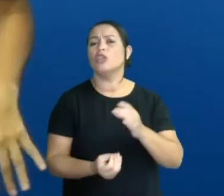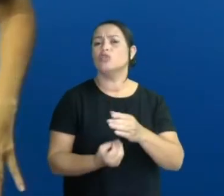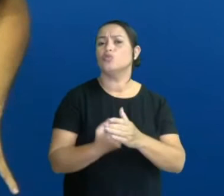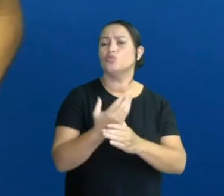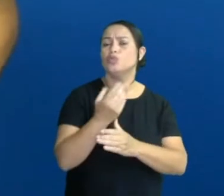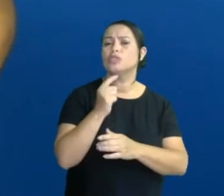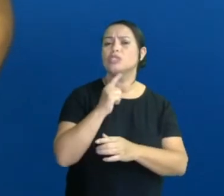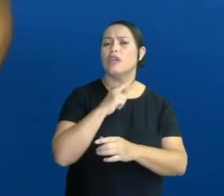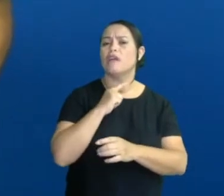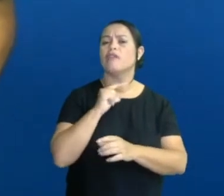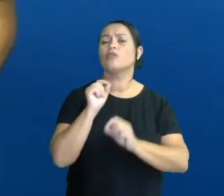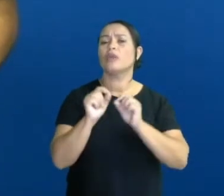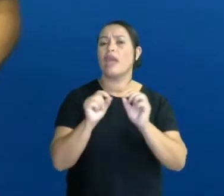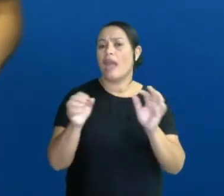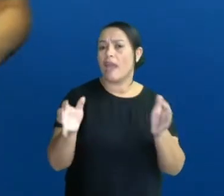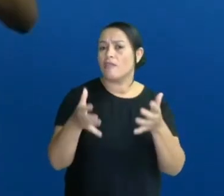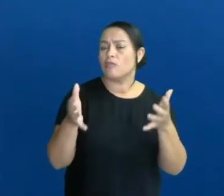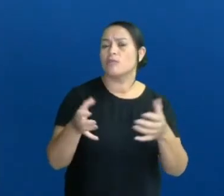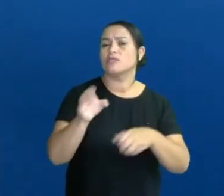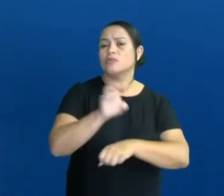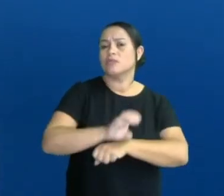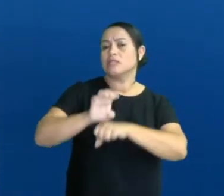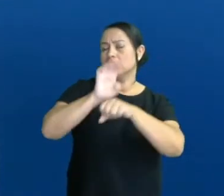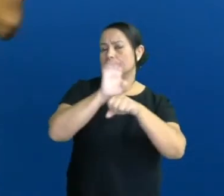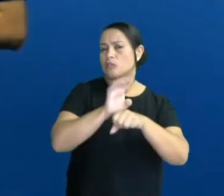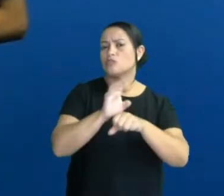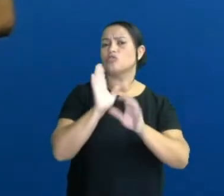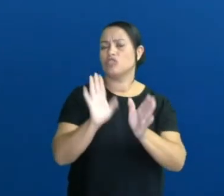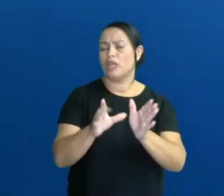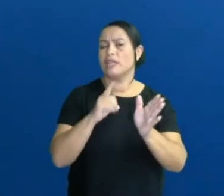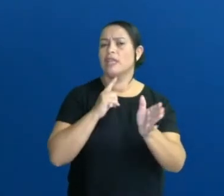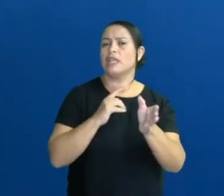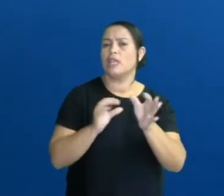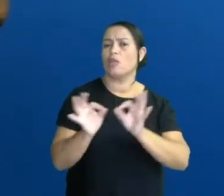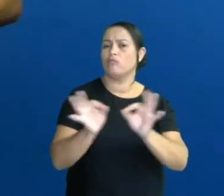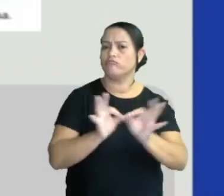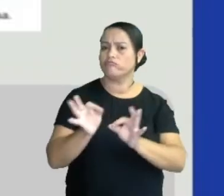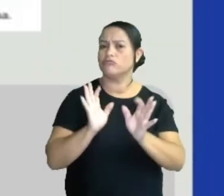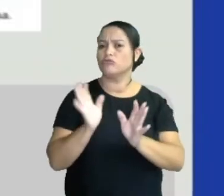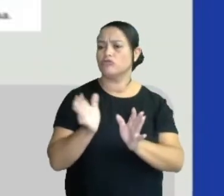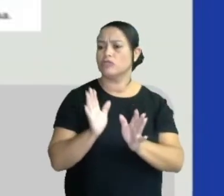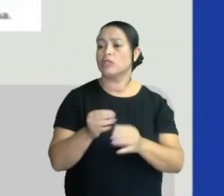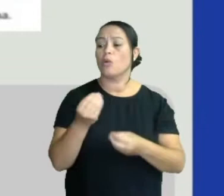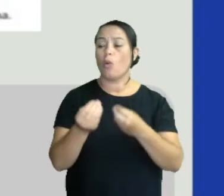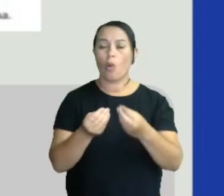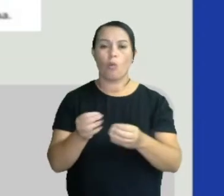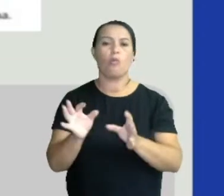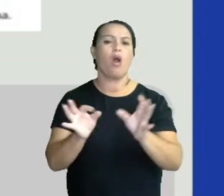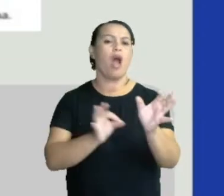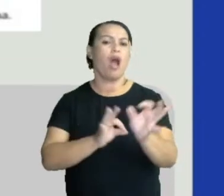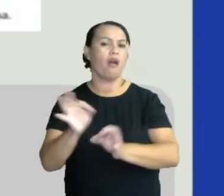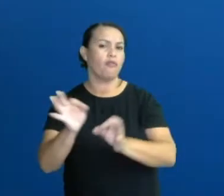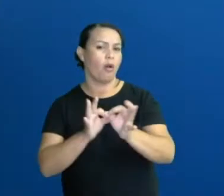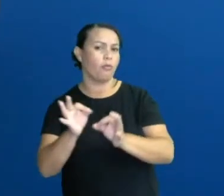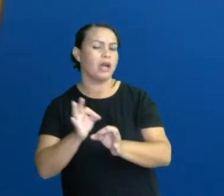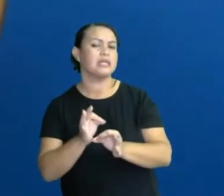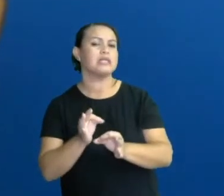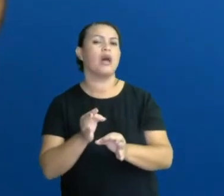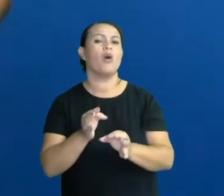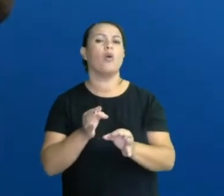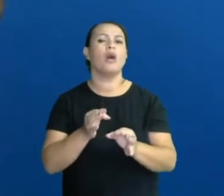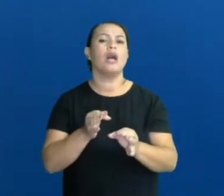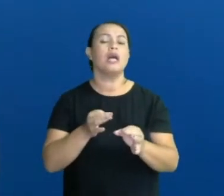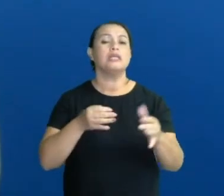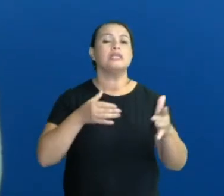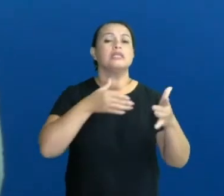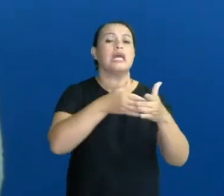sob a influência desses estados quando já estão formados. Então, a formação dessas